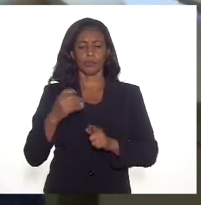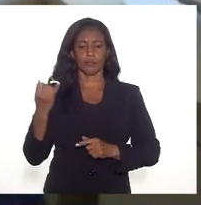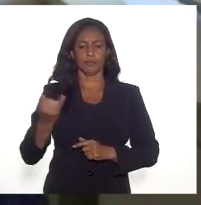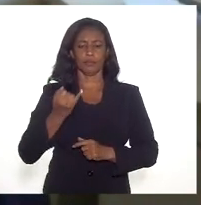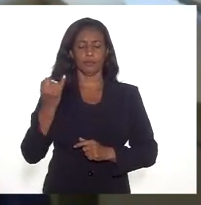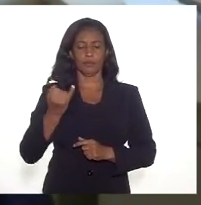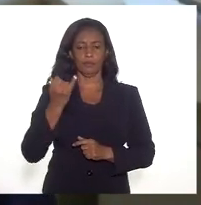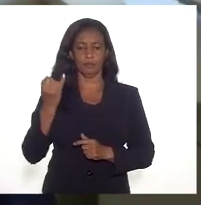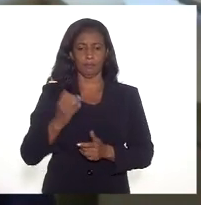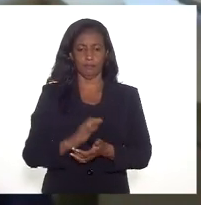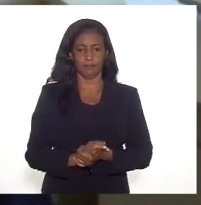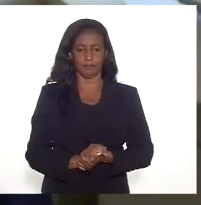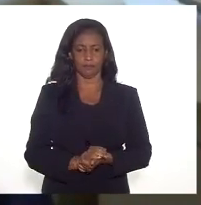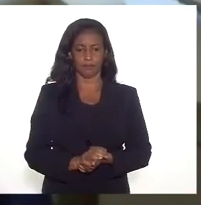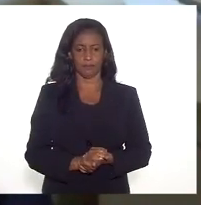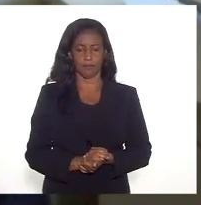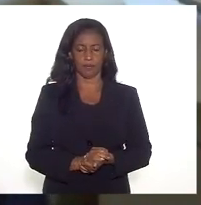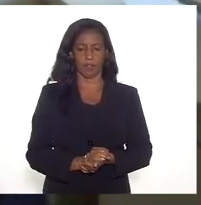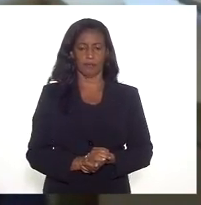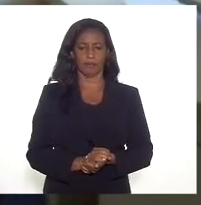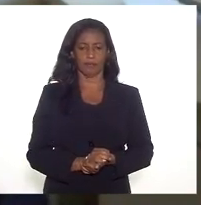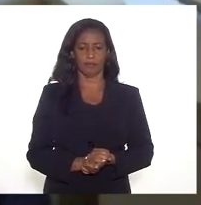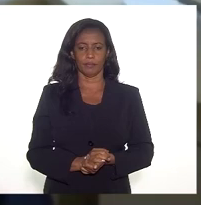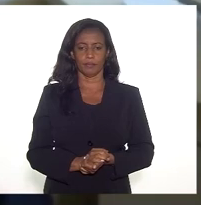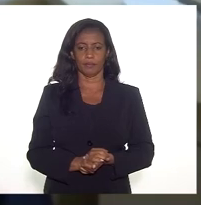importantíssimos para a agropecuária,